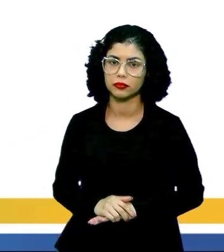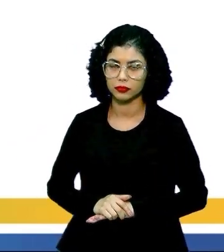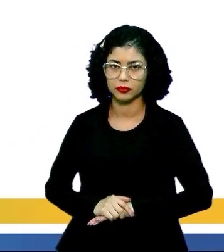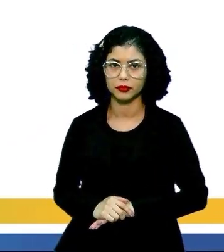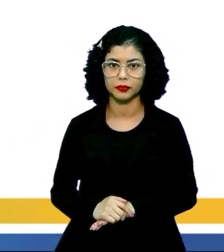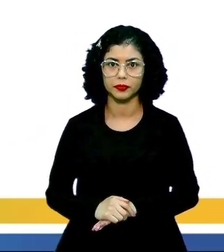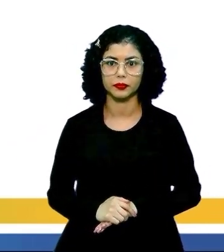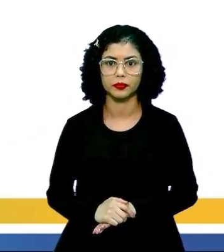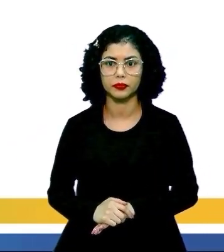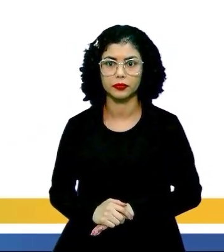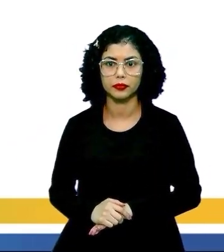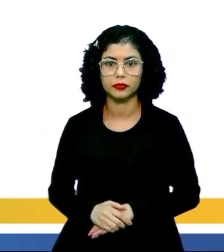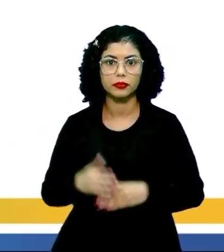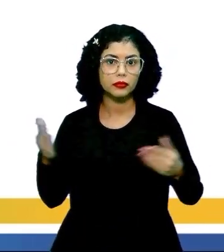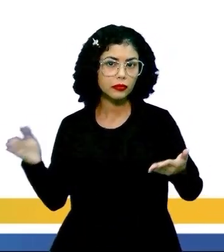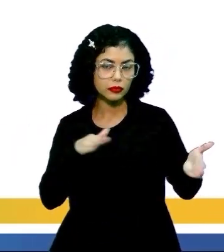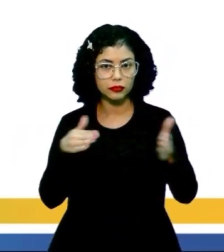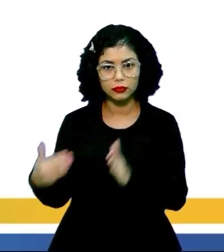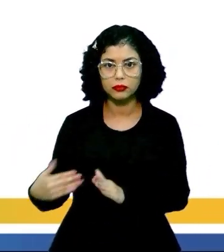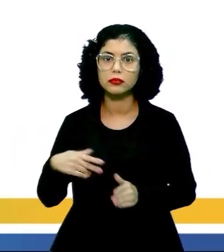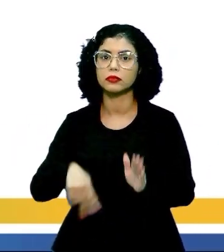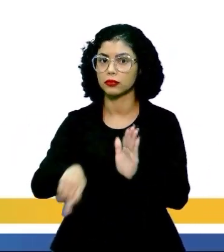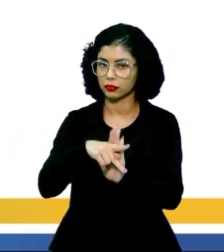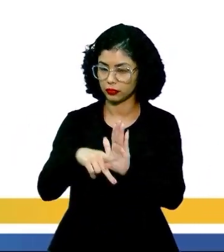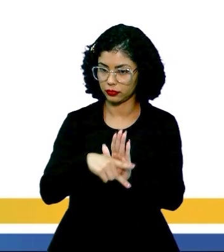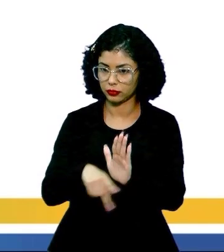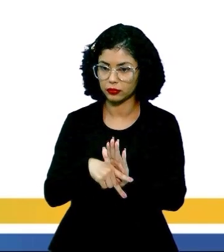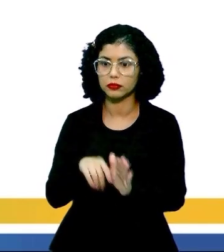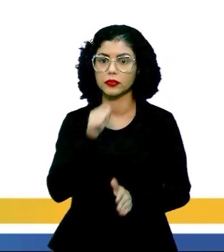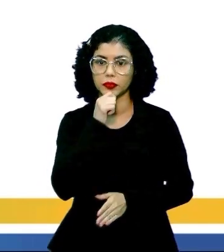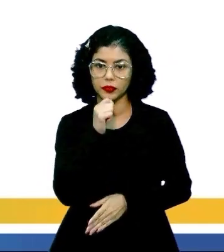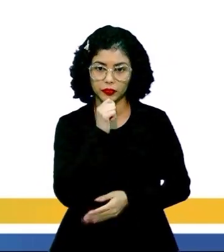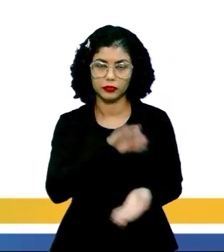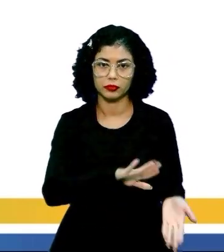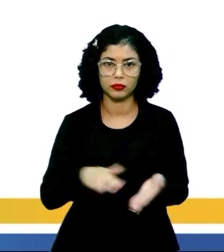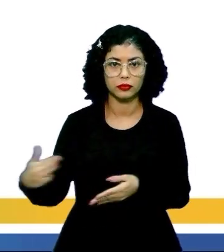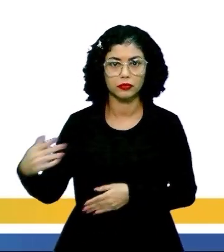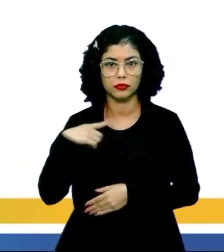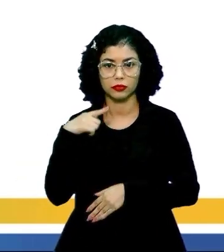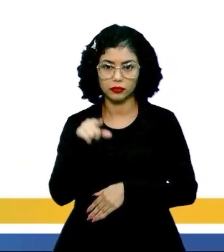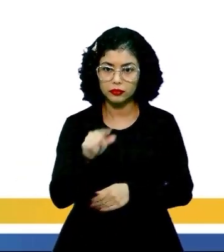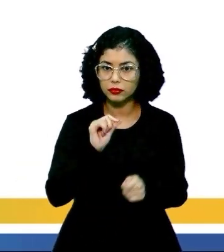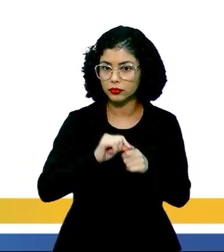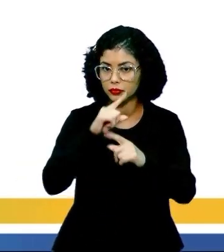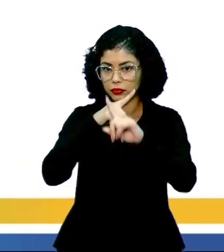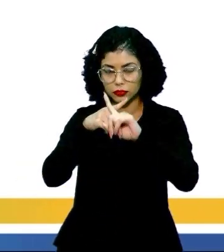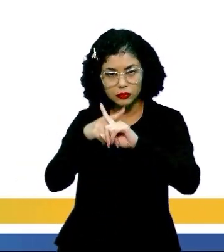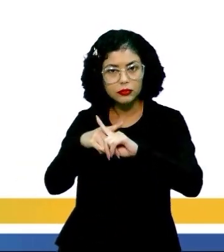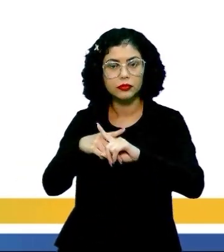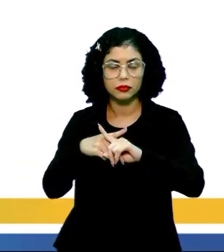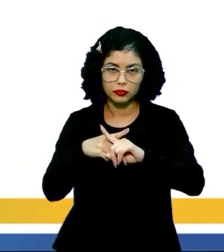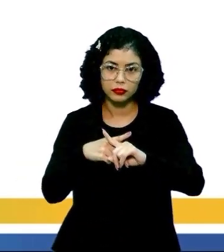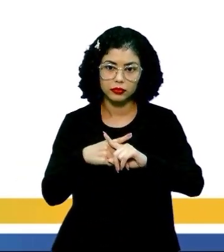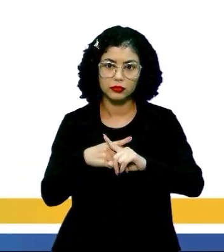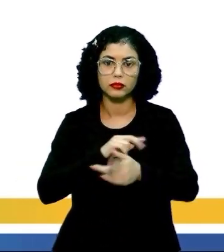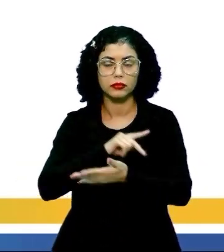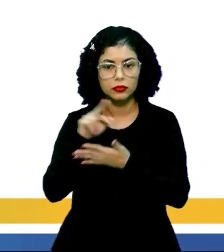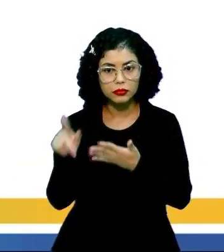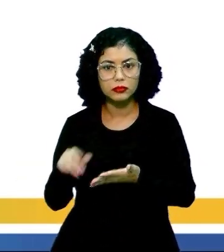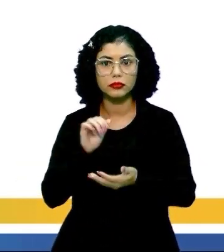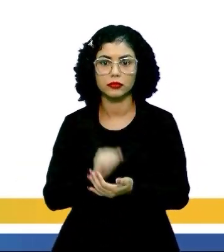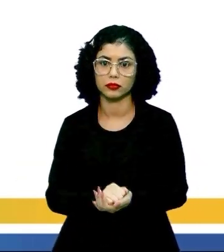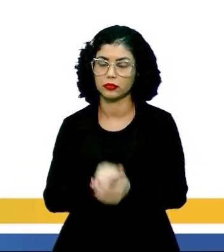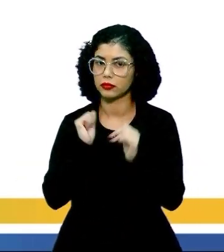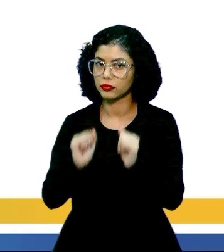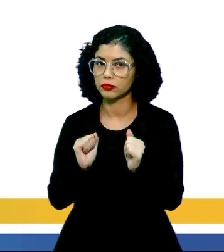tempo Inicial partindo desse princípio né quando eu faço essa multiplicação dessa variação